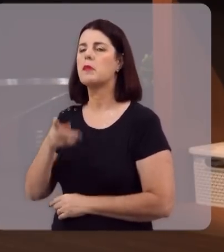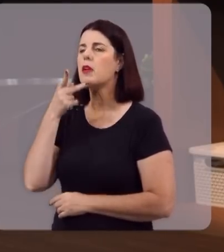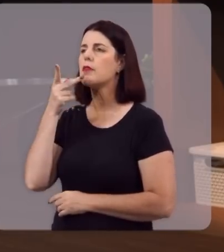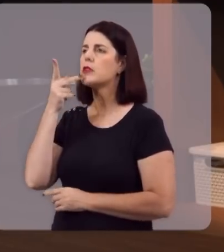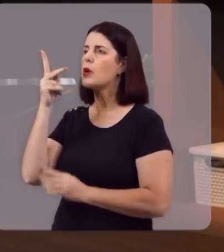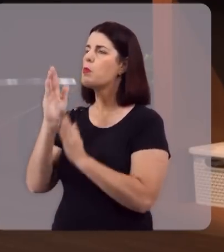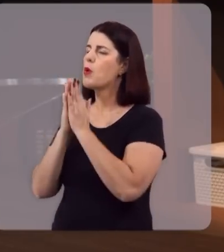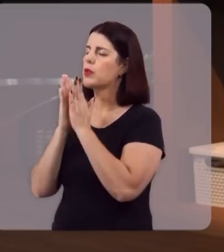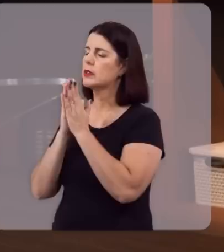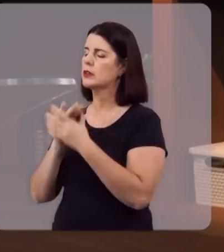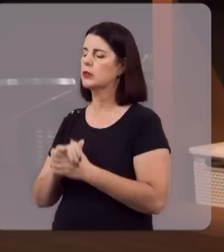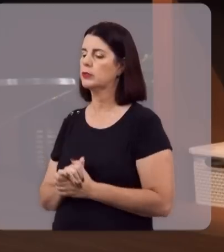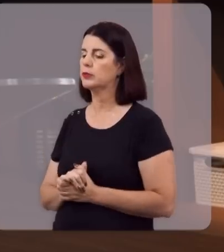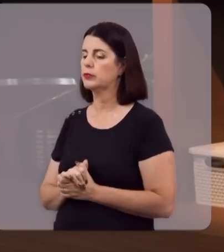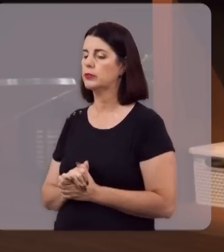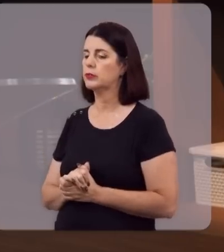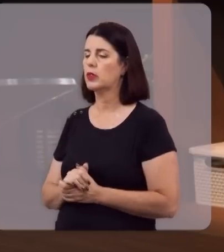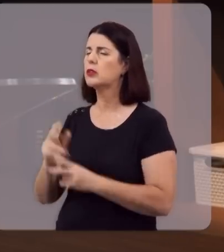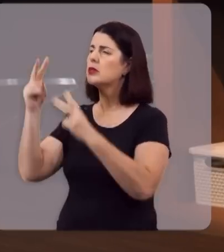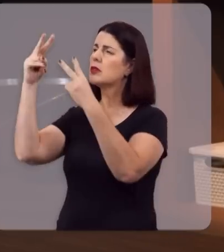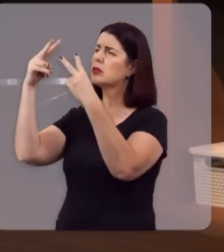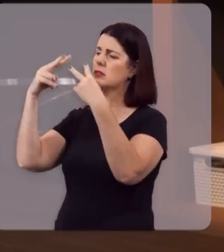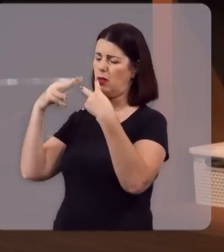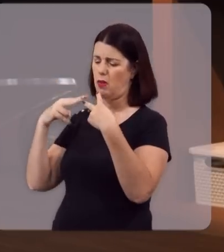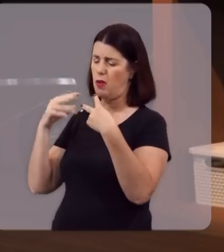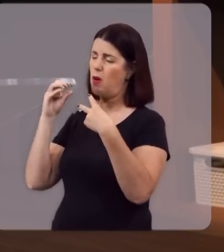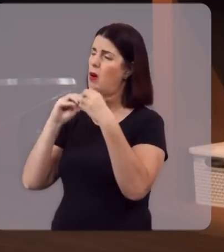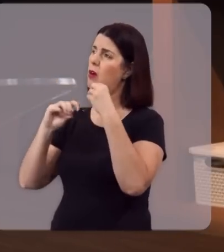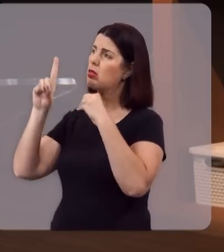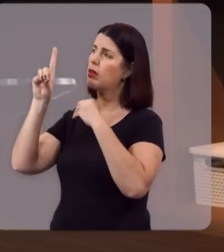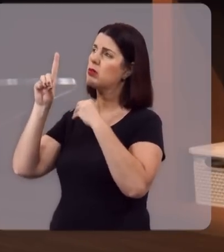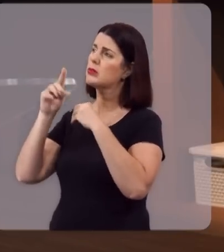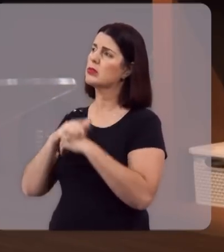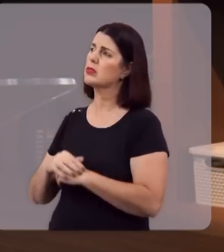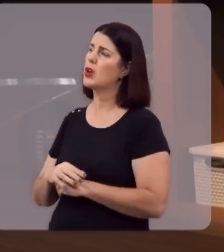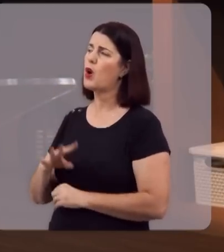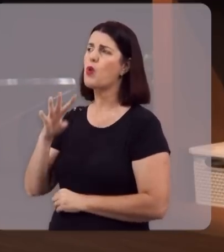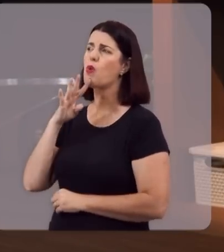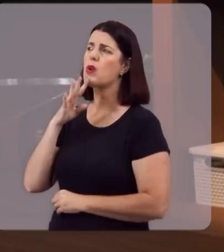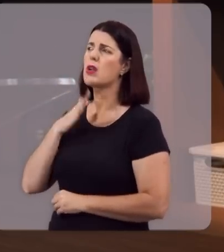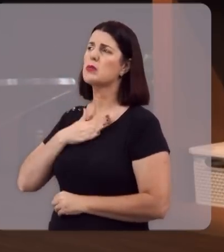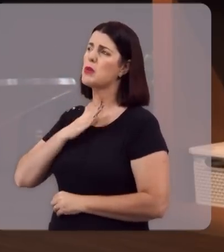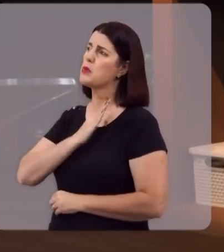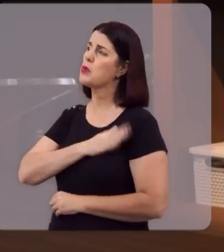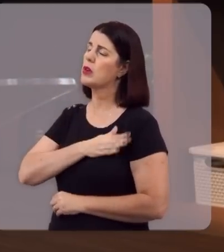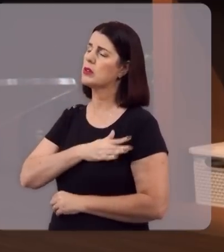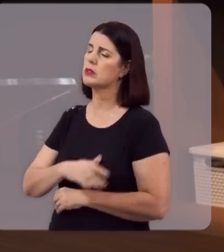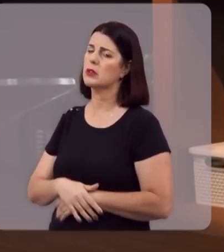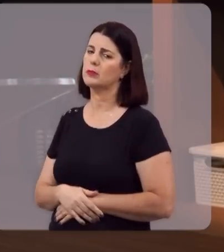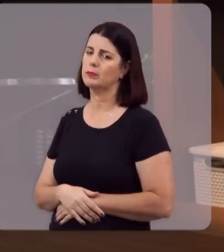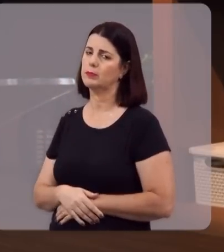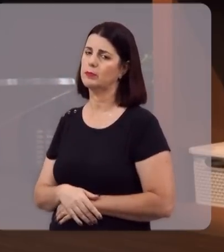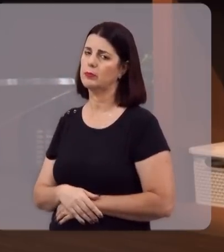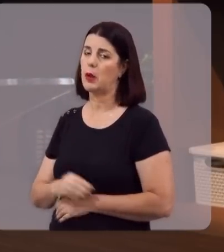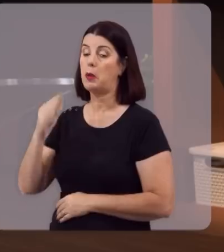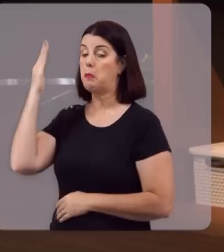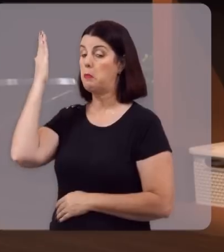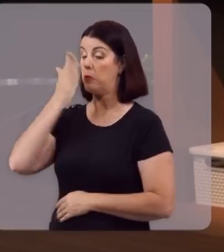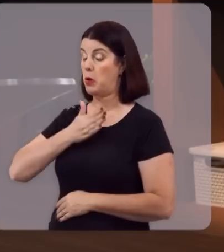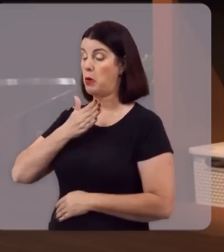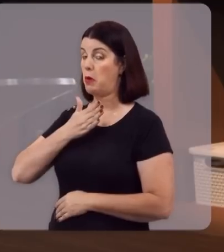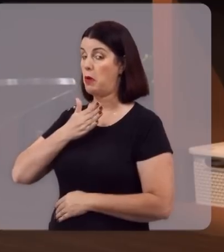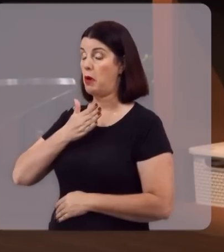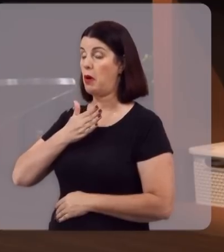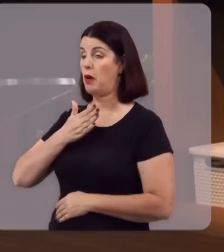para fazer uma oração sonda-me ó Deus e conhece o meu coração